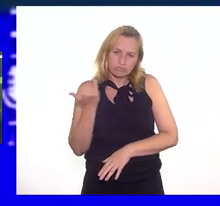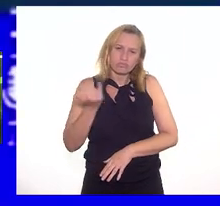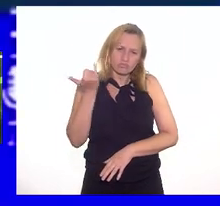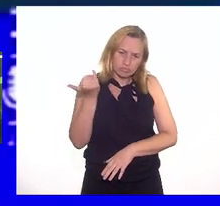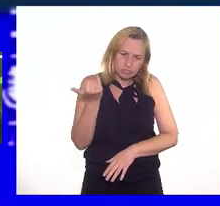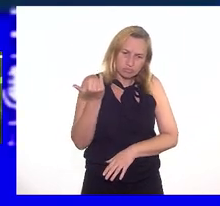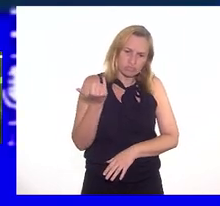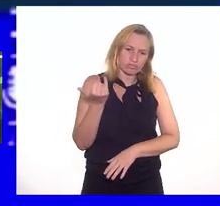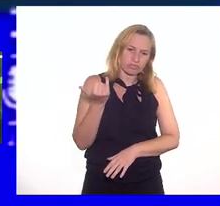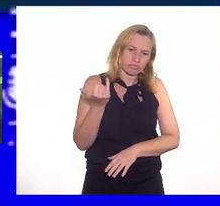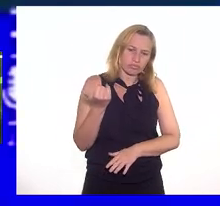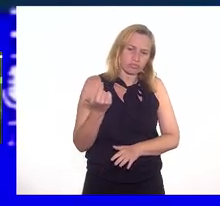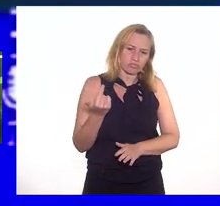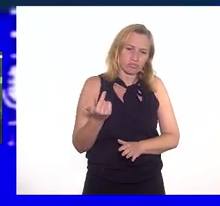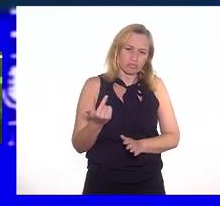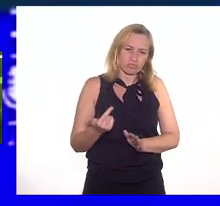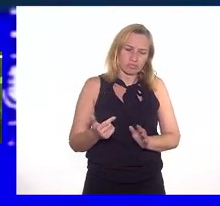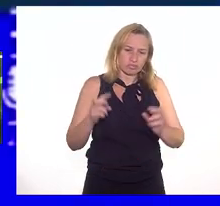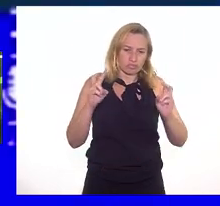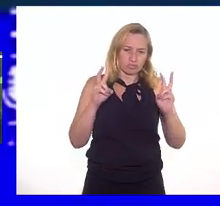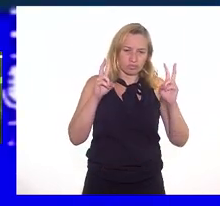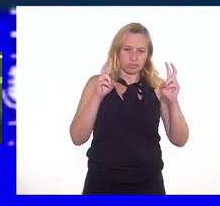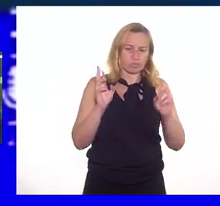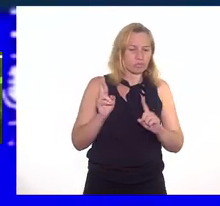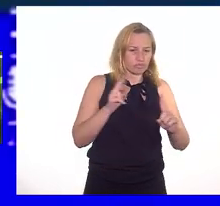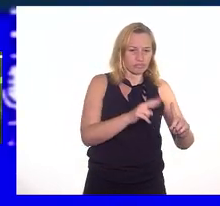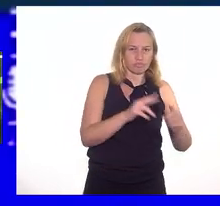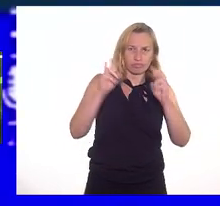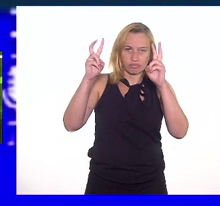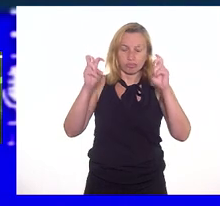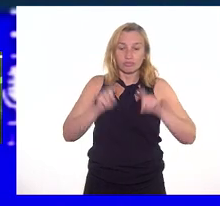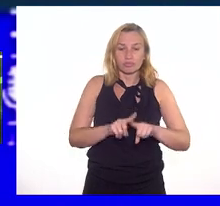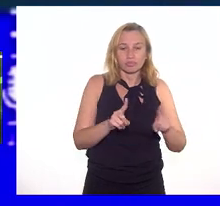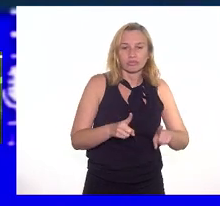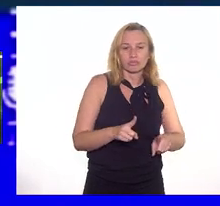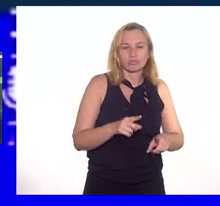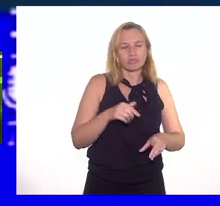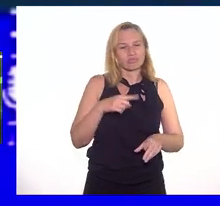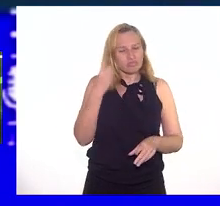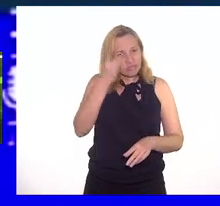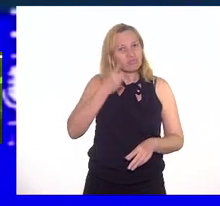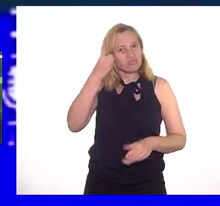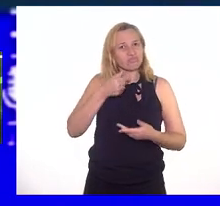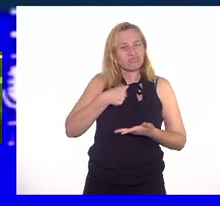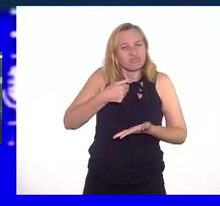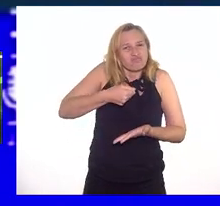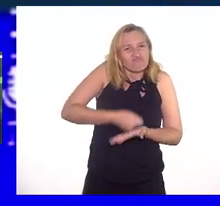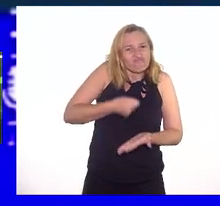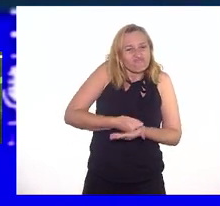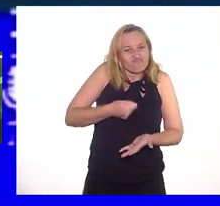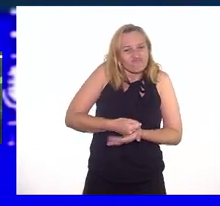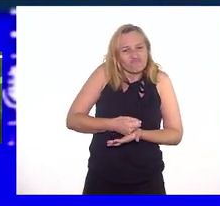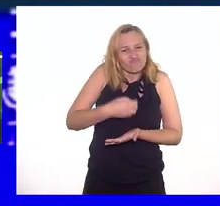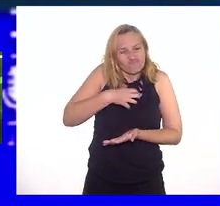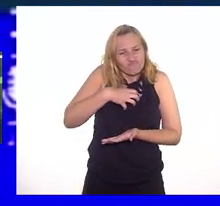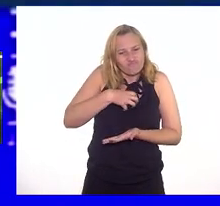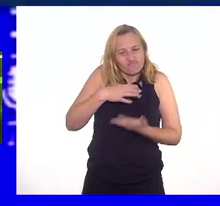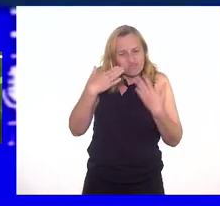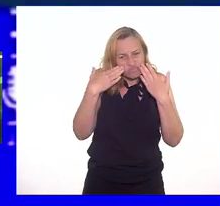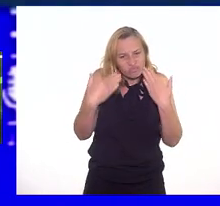de dar visibilidade ao tema, né, mas como parlamentar, eu me sinto na obrigação de apresentar algo que